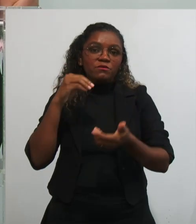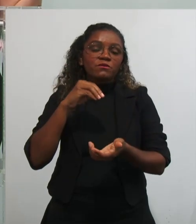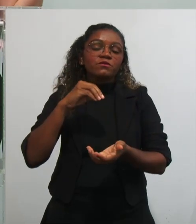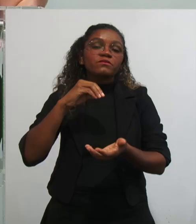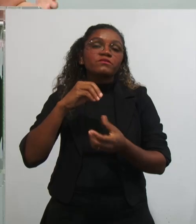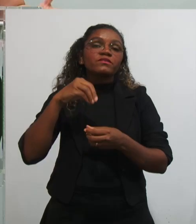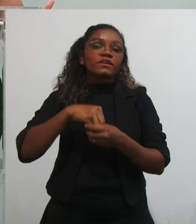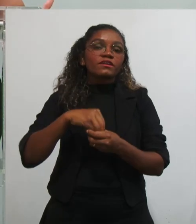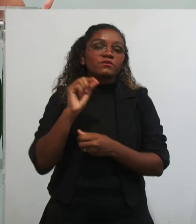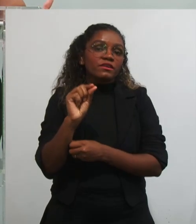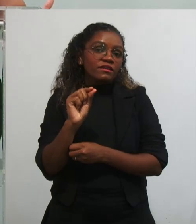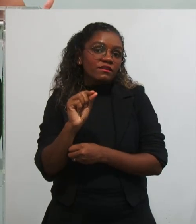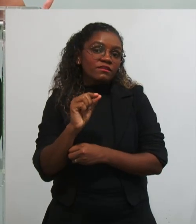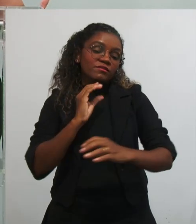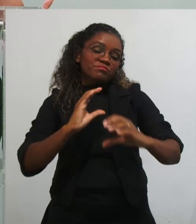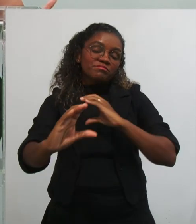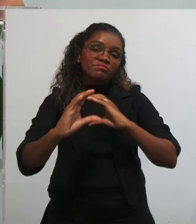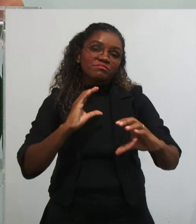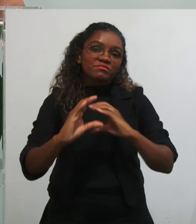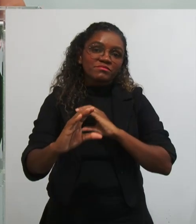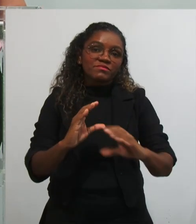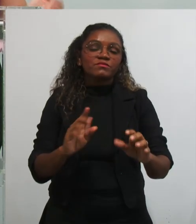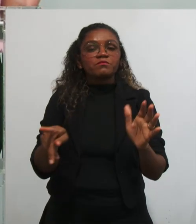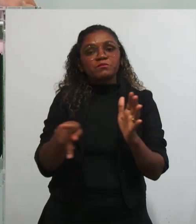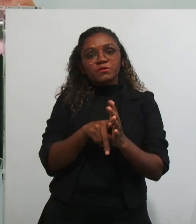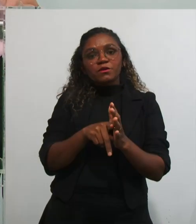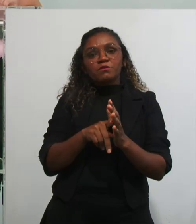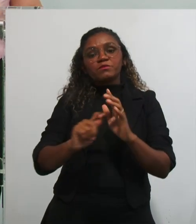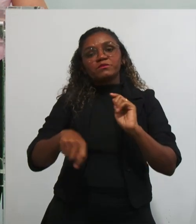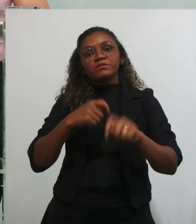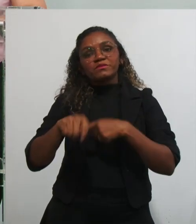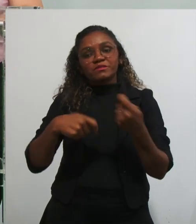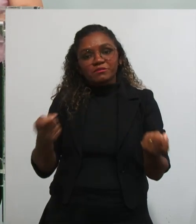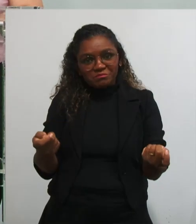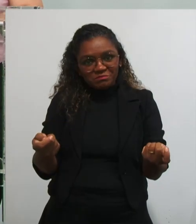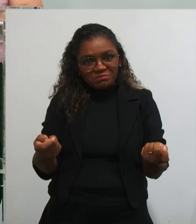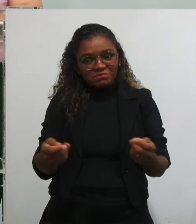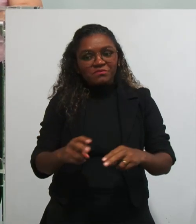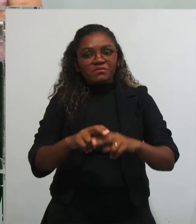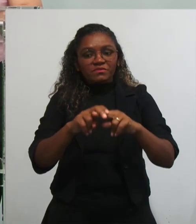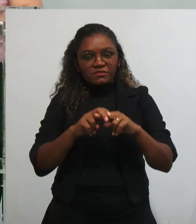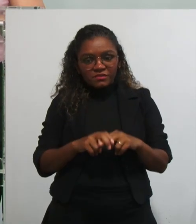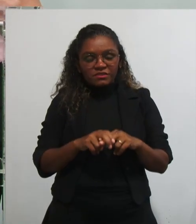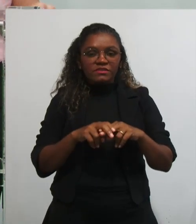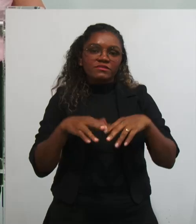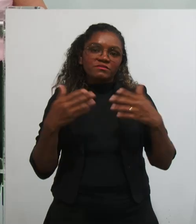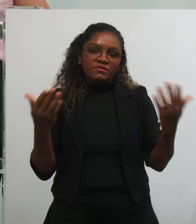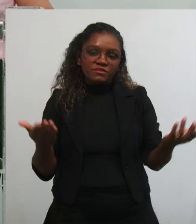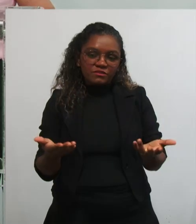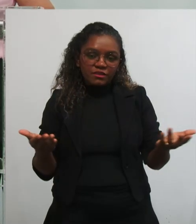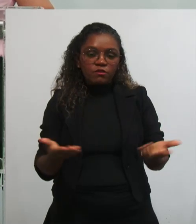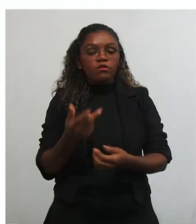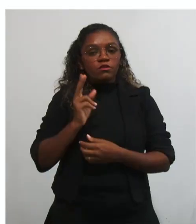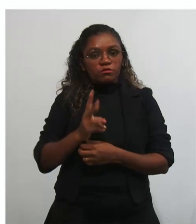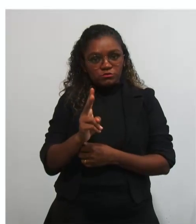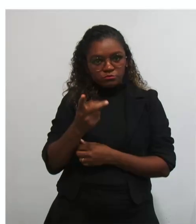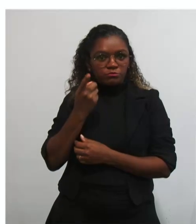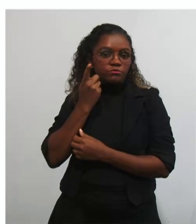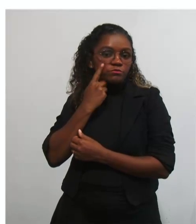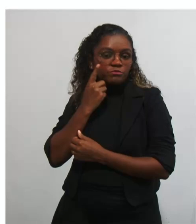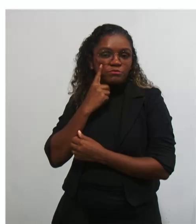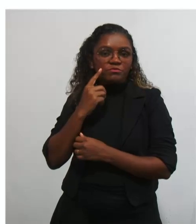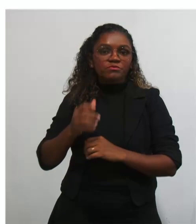da sinalização. Então, para isso que eu queria fazer um adendo, né? Agora, continuando.